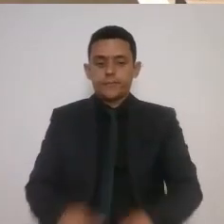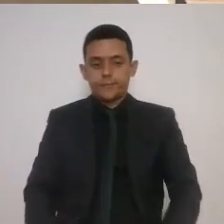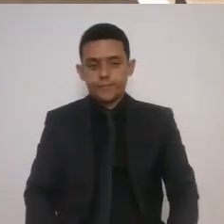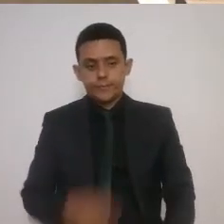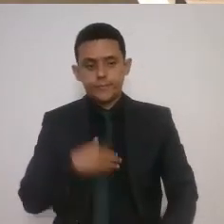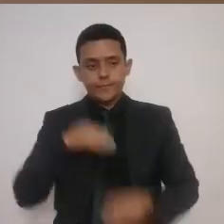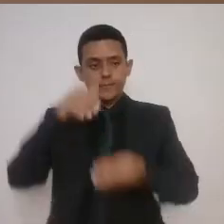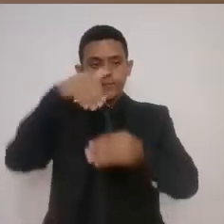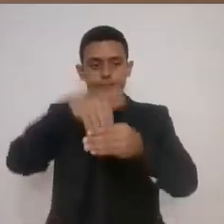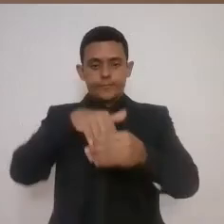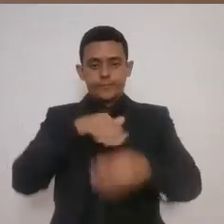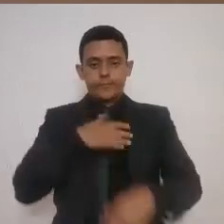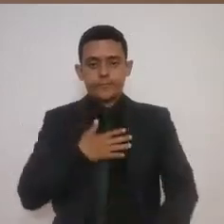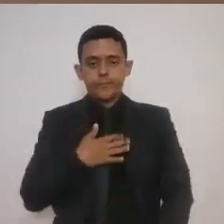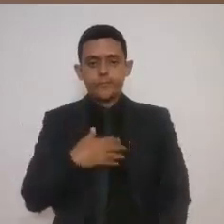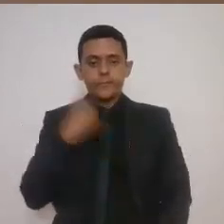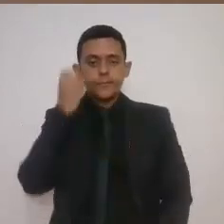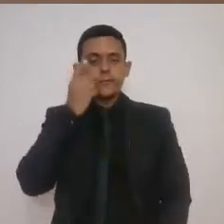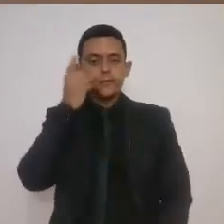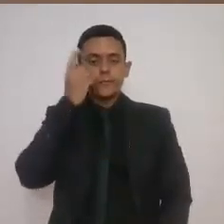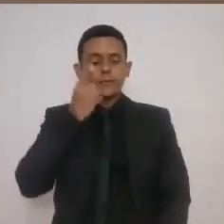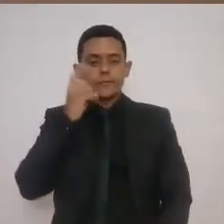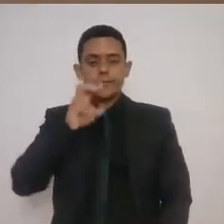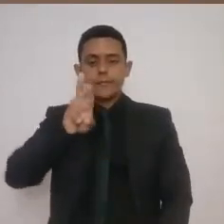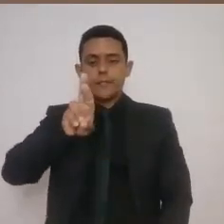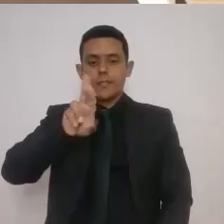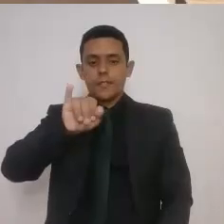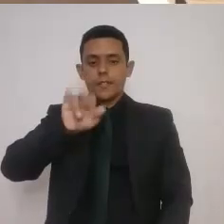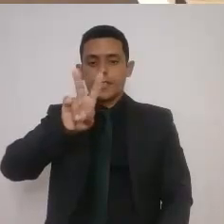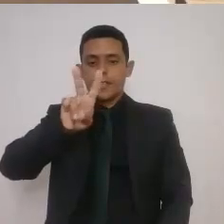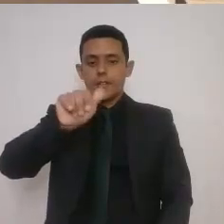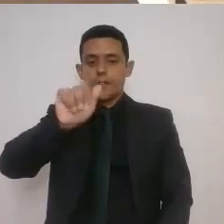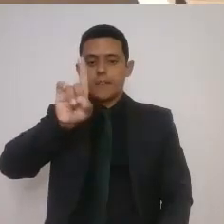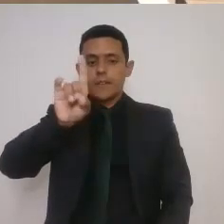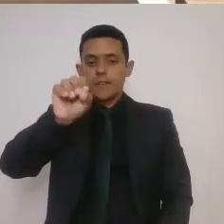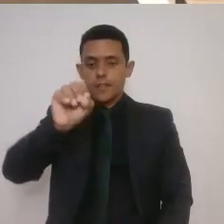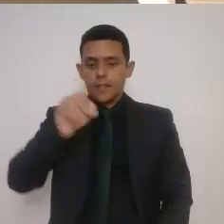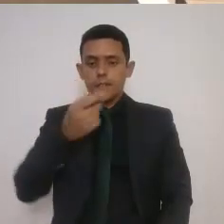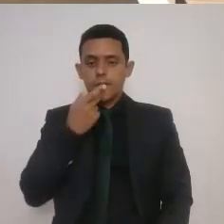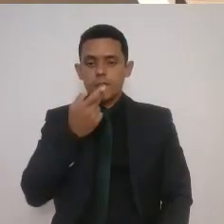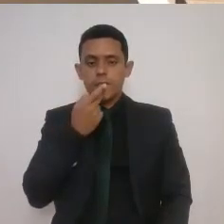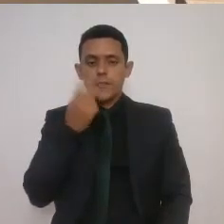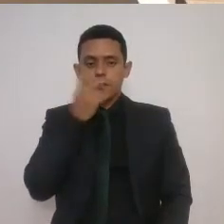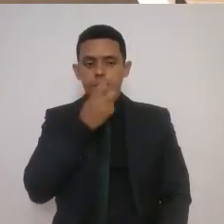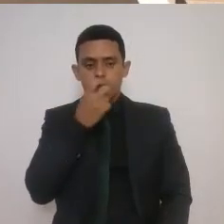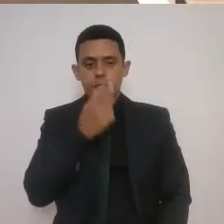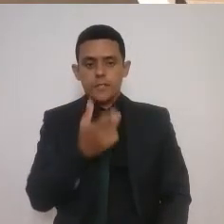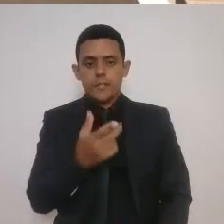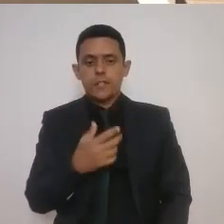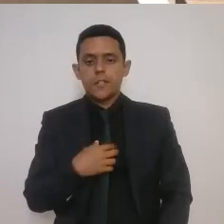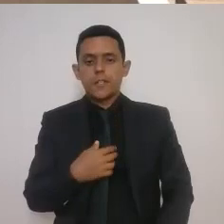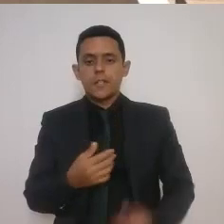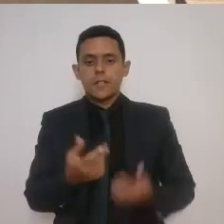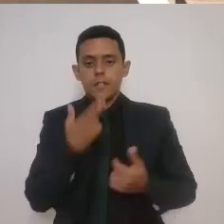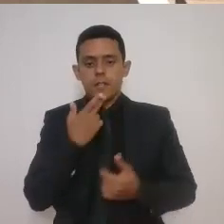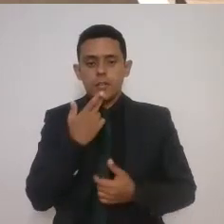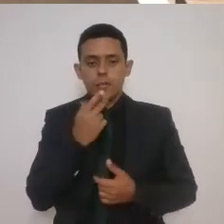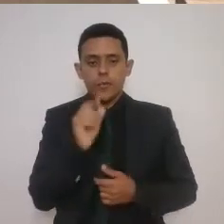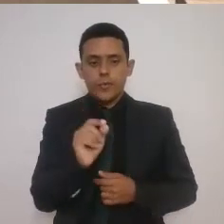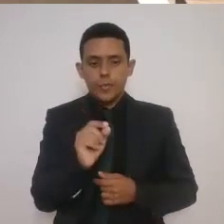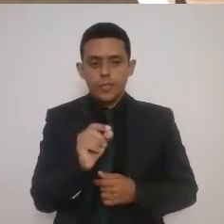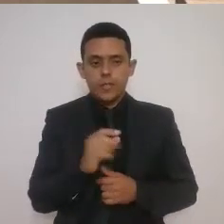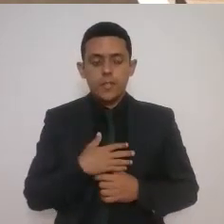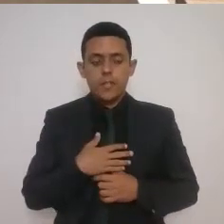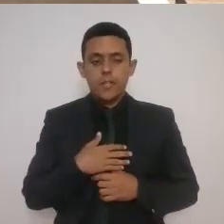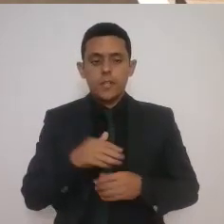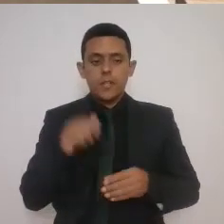Desembargador Vivaldo, fazer alguma consideração? Porque... Brevemente, excelência, pedindo todas as venhas à divergência, eu mantenho